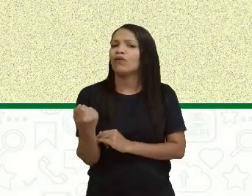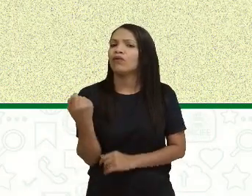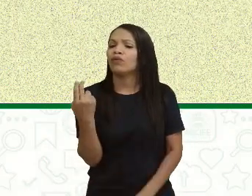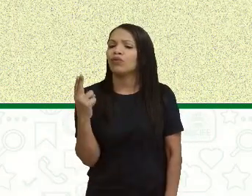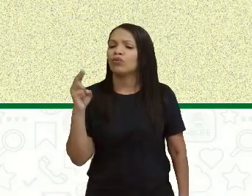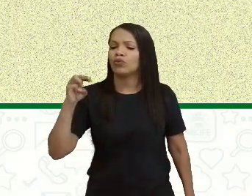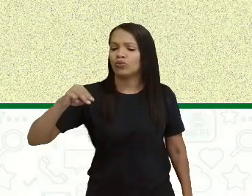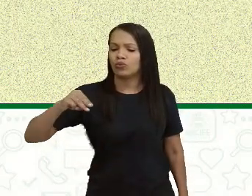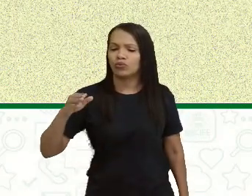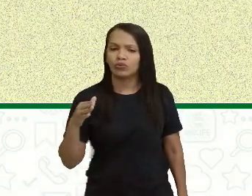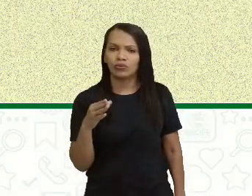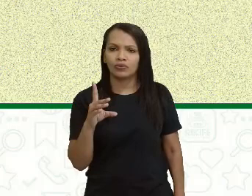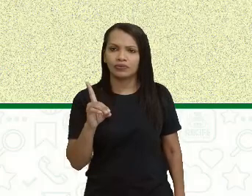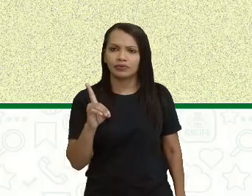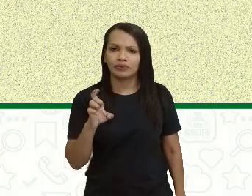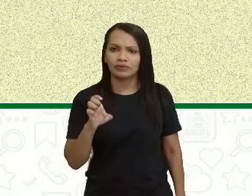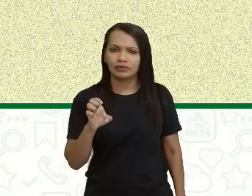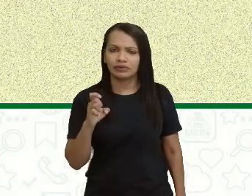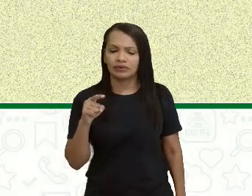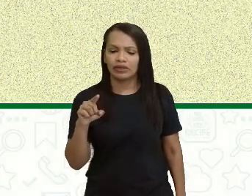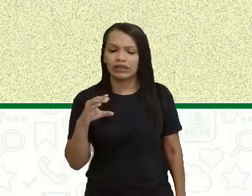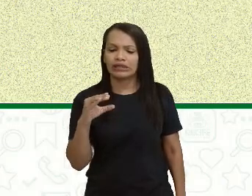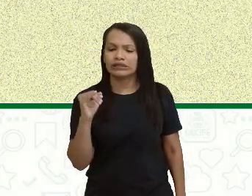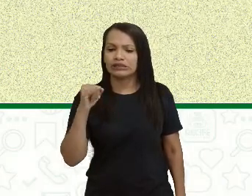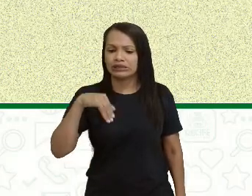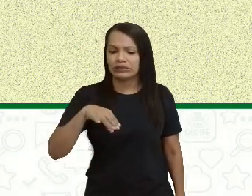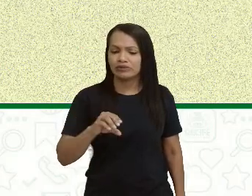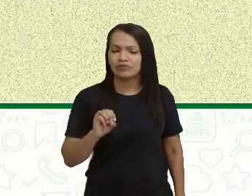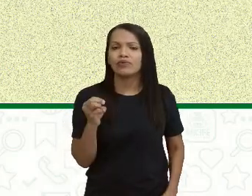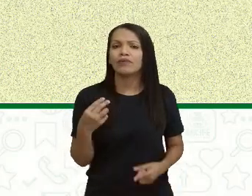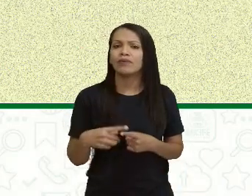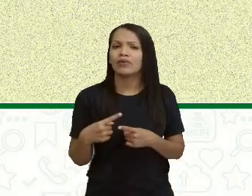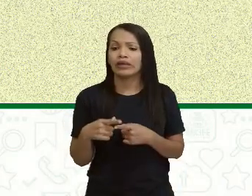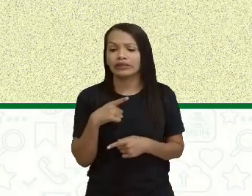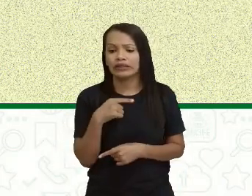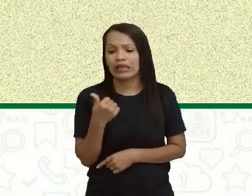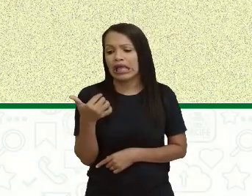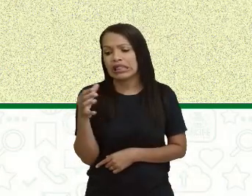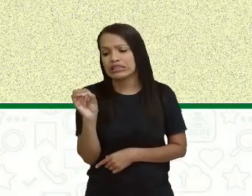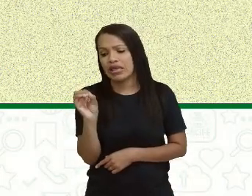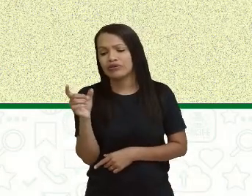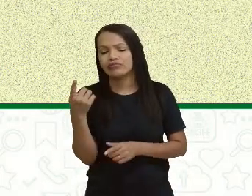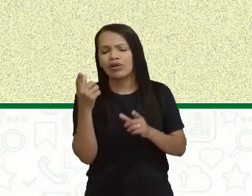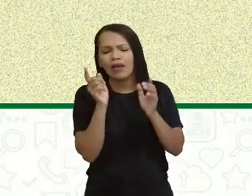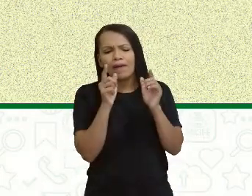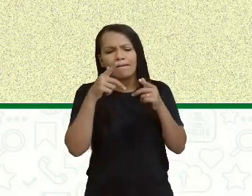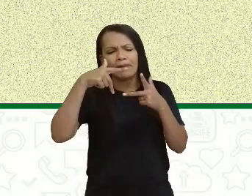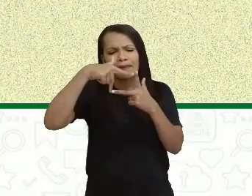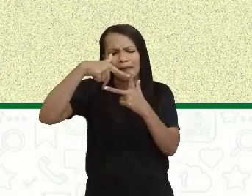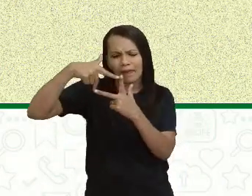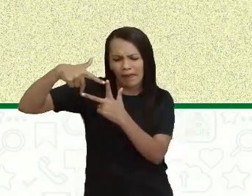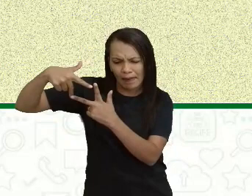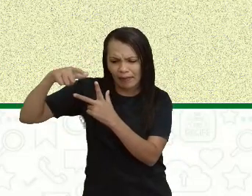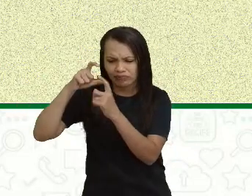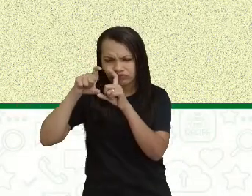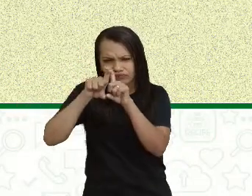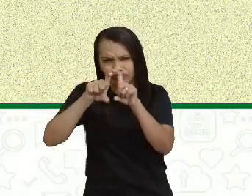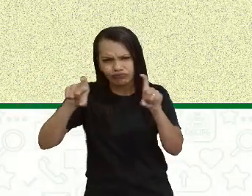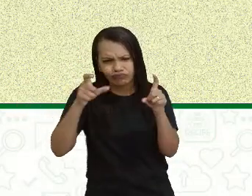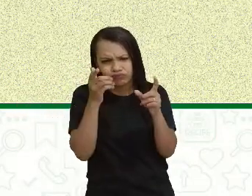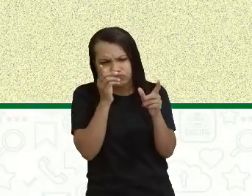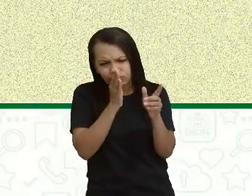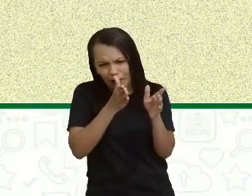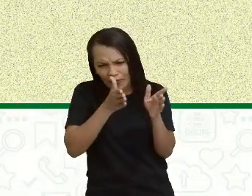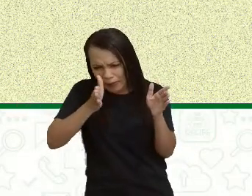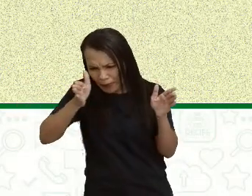eu pintei uma parte de 10. Então, o 10 é o todo, que é o denominador, né?